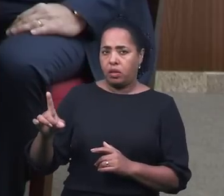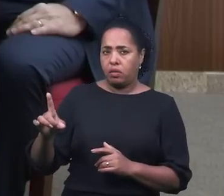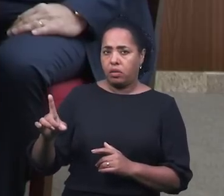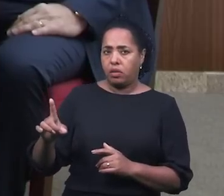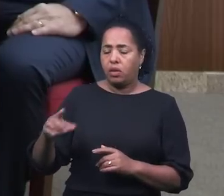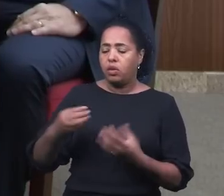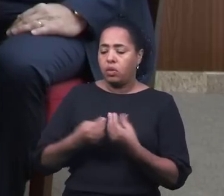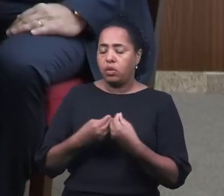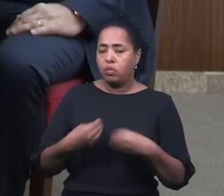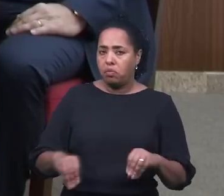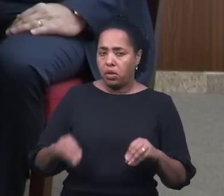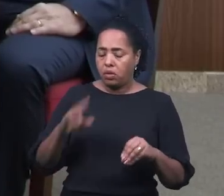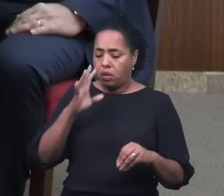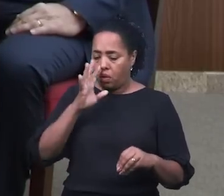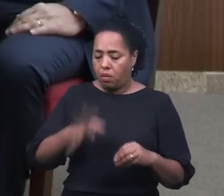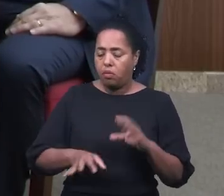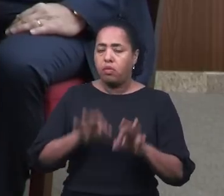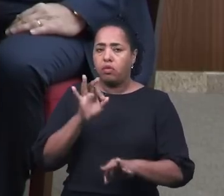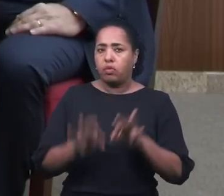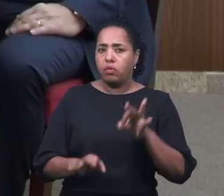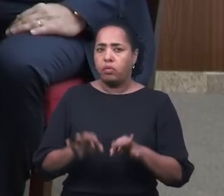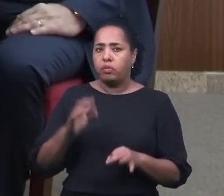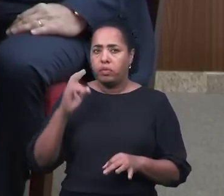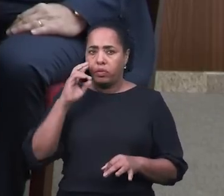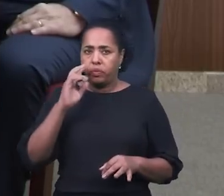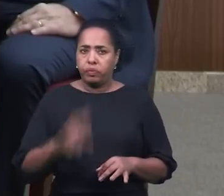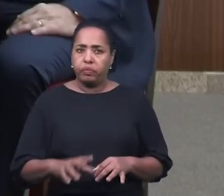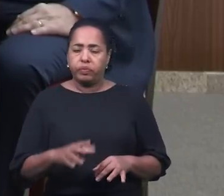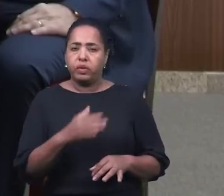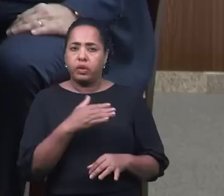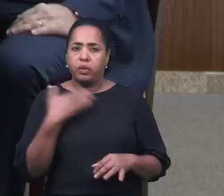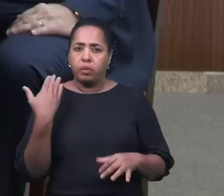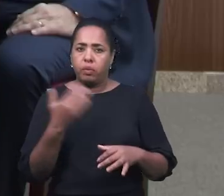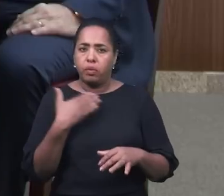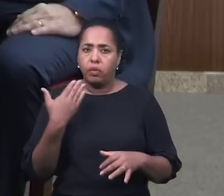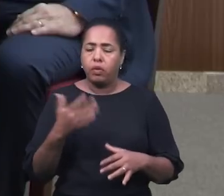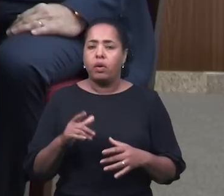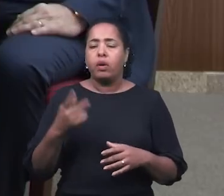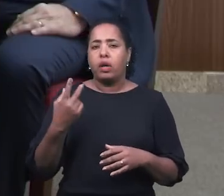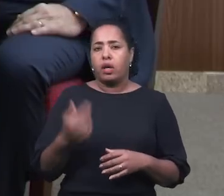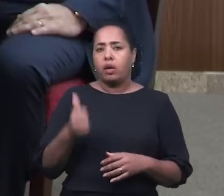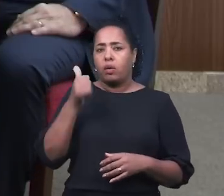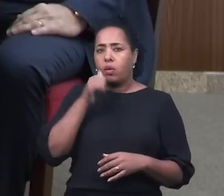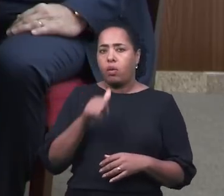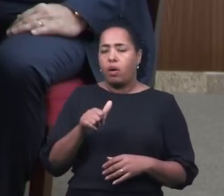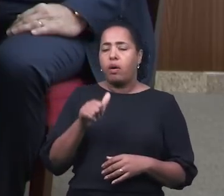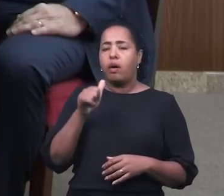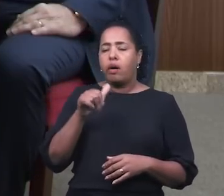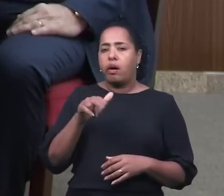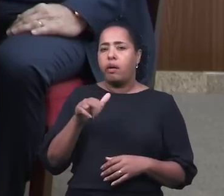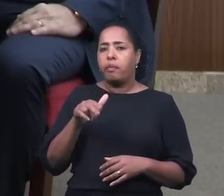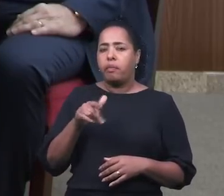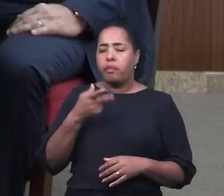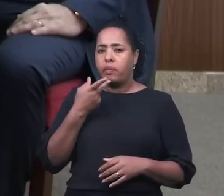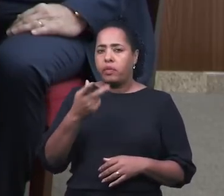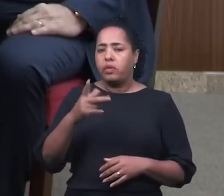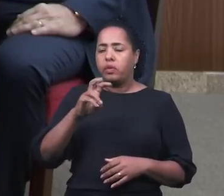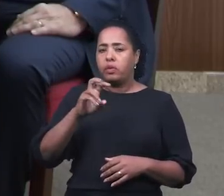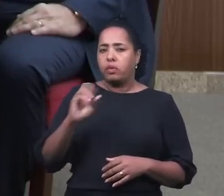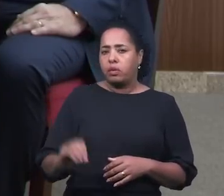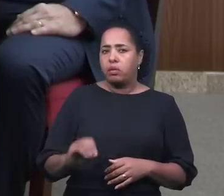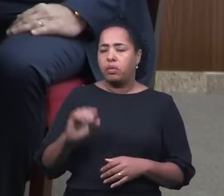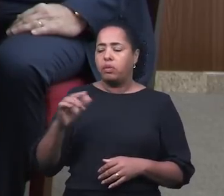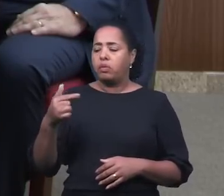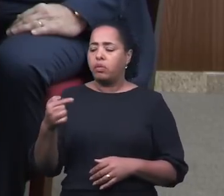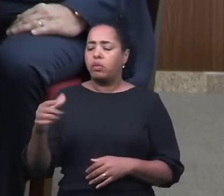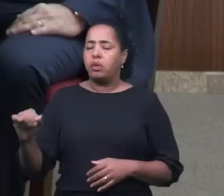e aquilo ali trouxe um juízo para eles, porque vemos que morreu, como a irmã senhora Marlene falou, 50.070 homens. Os 5